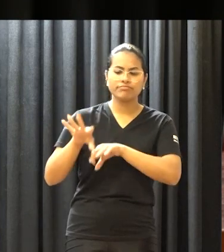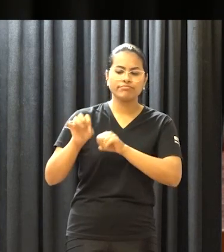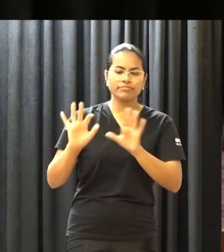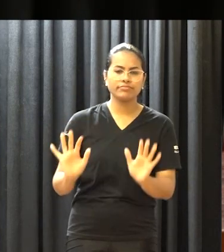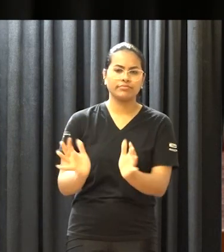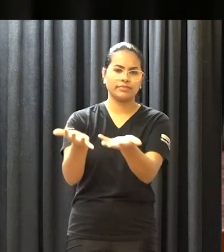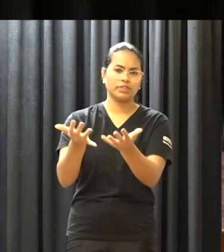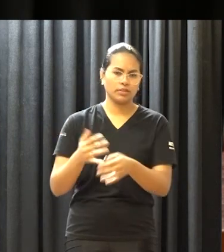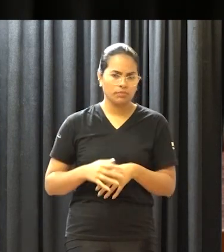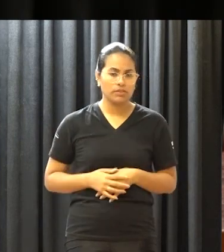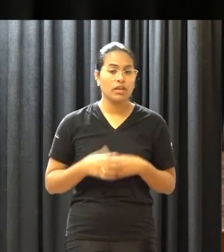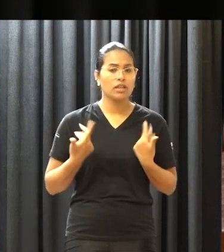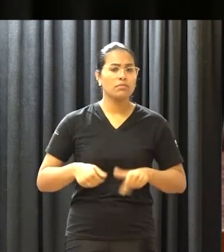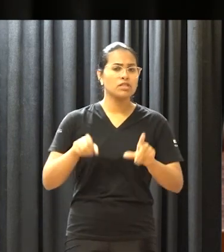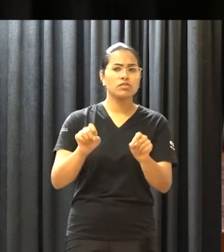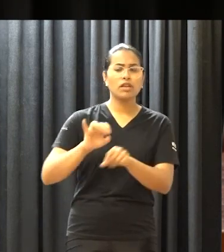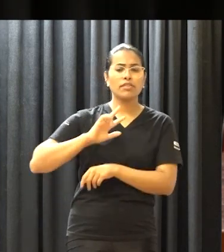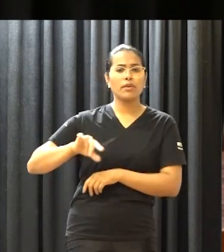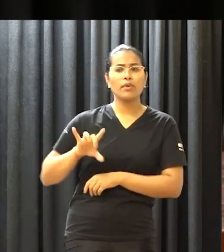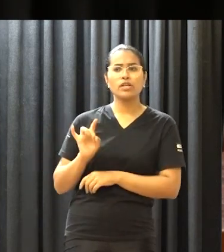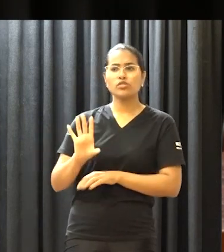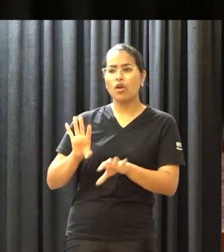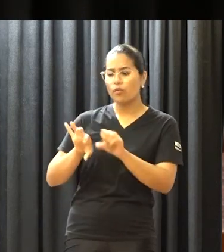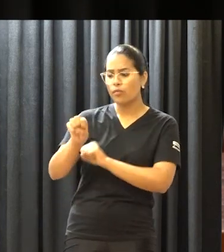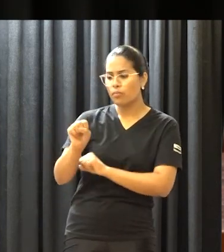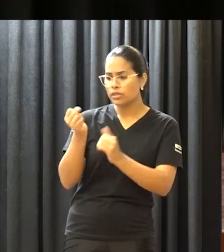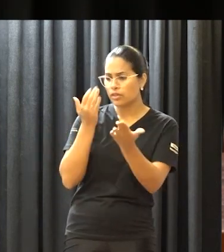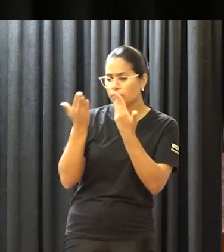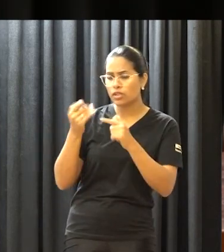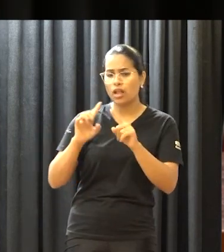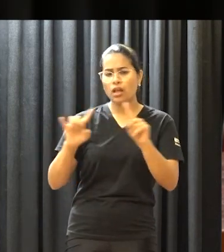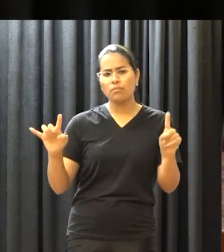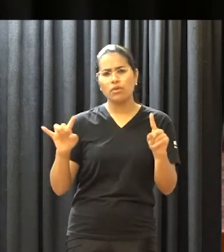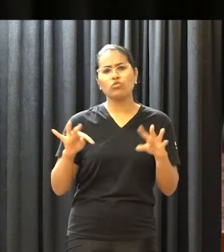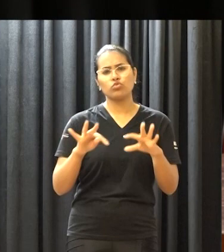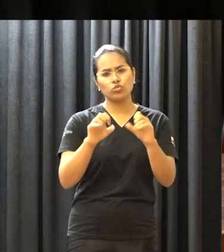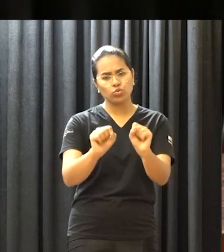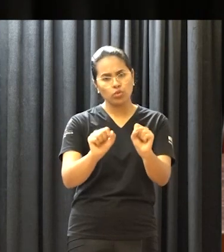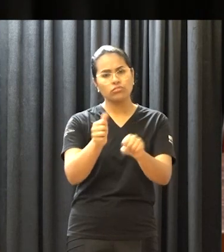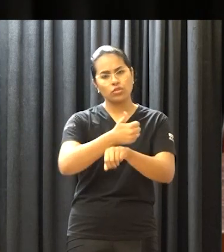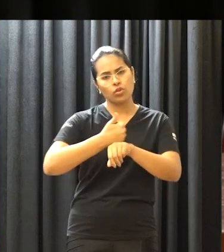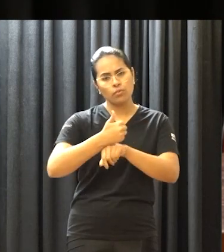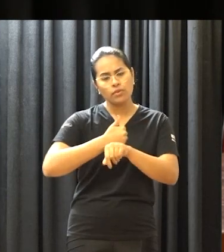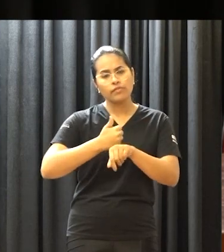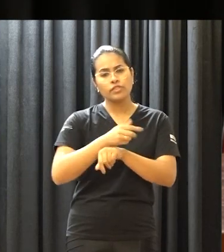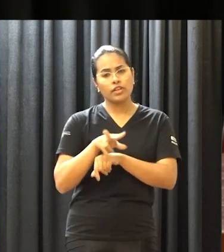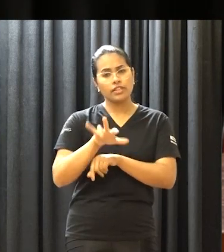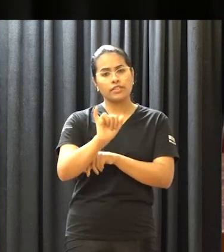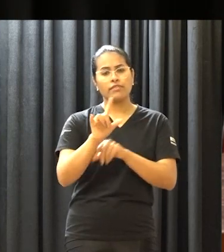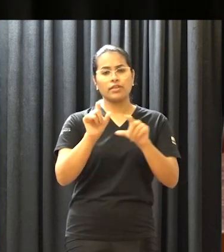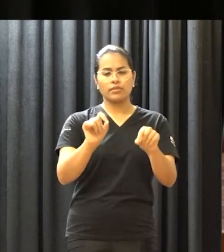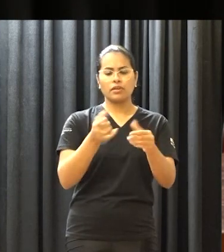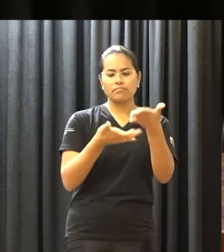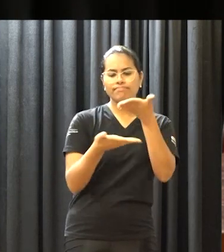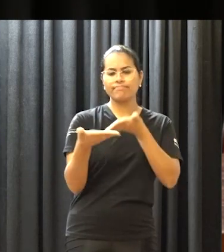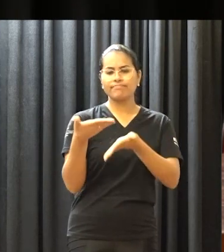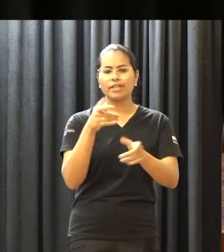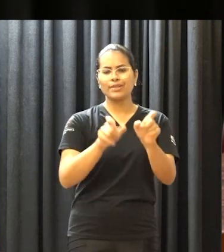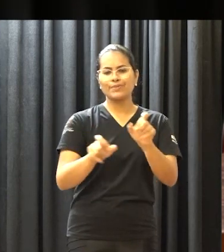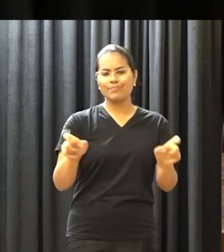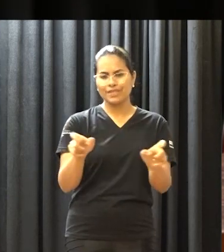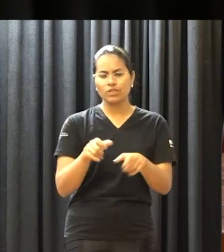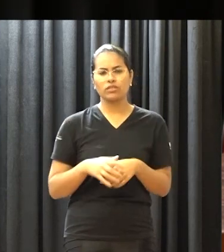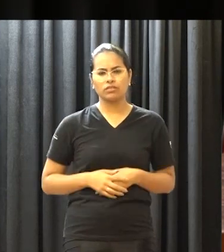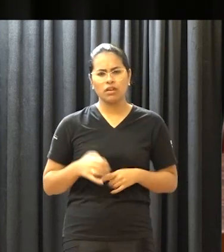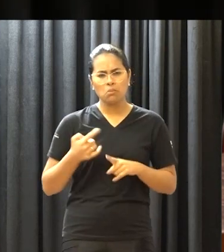Deve abranger não somente a formação em psicologia, mas de todos os profissionais que lidam com seres humanos, já que a